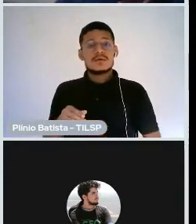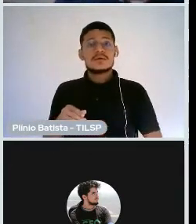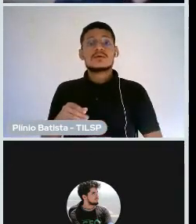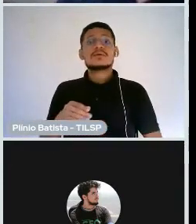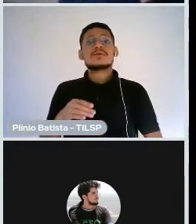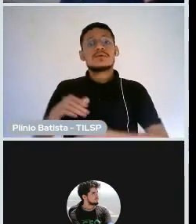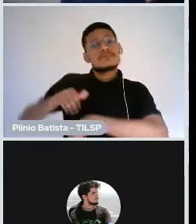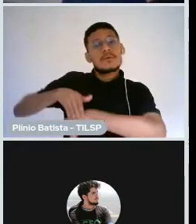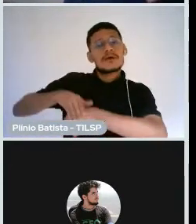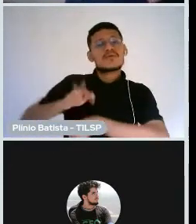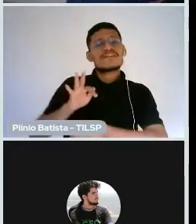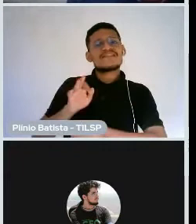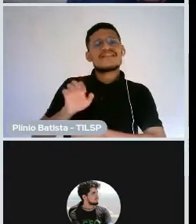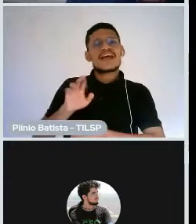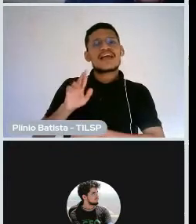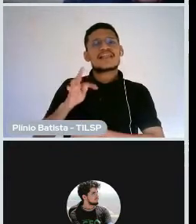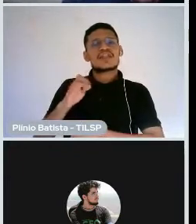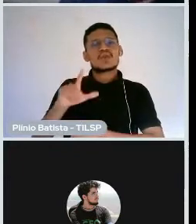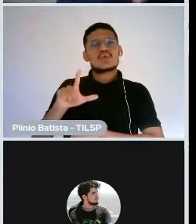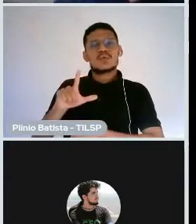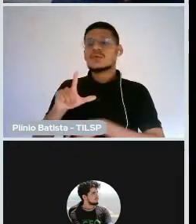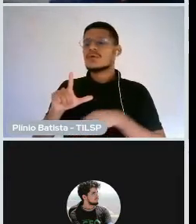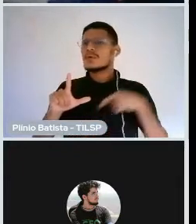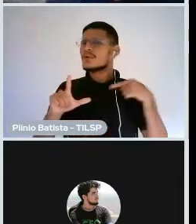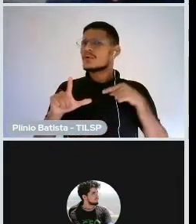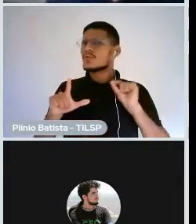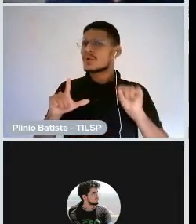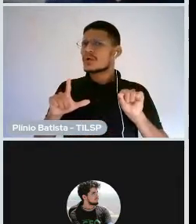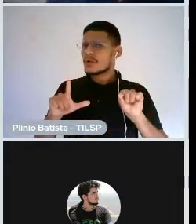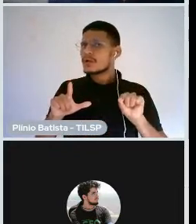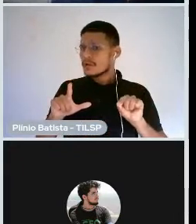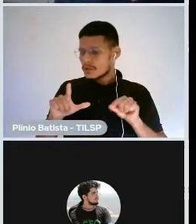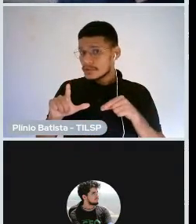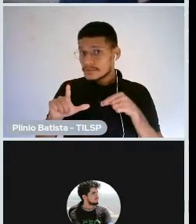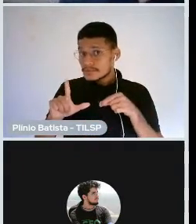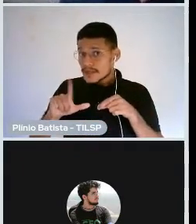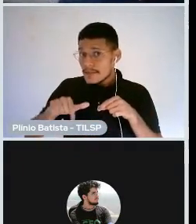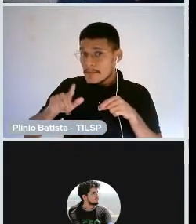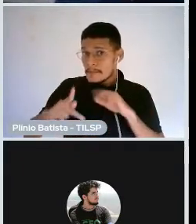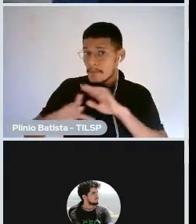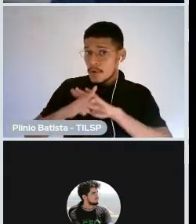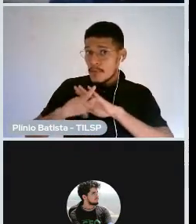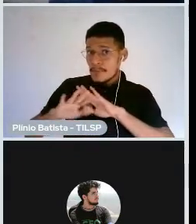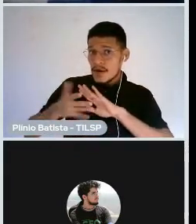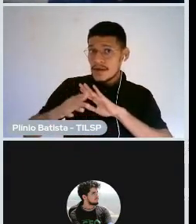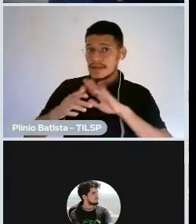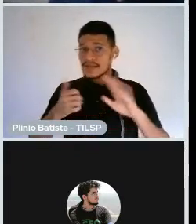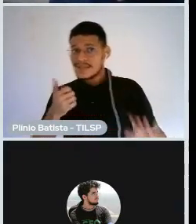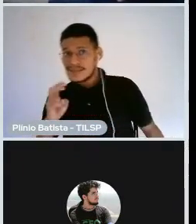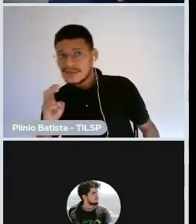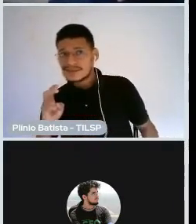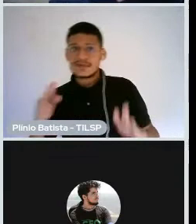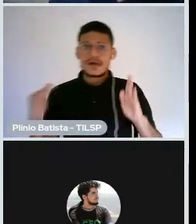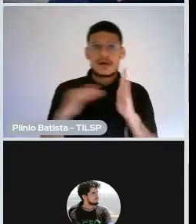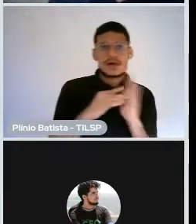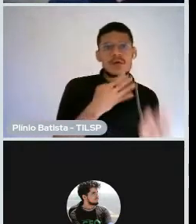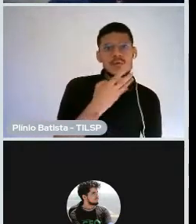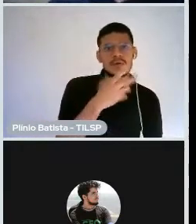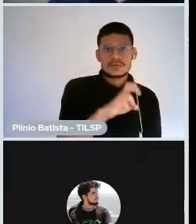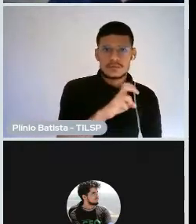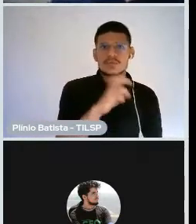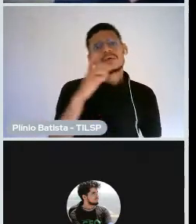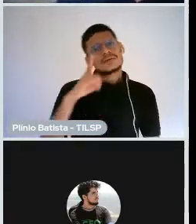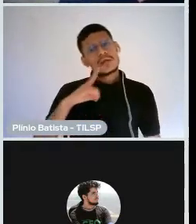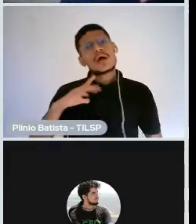fértil, que por convenção é de 15 a 45. Existem casos de de mulheres que engravidam com menos